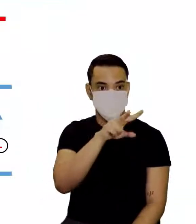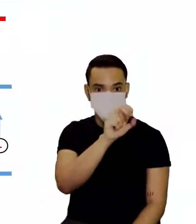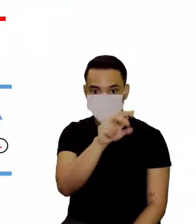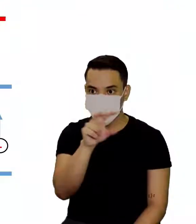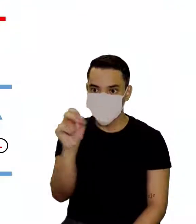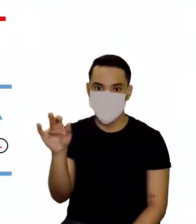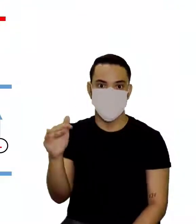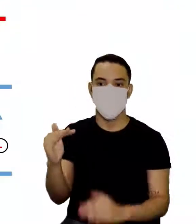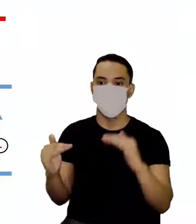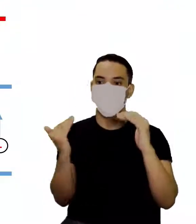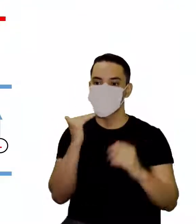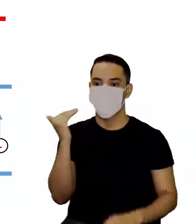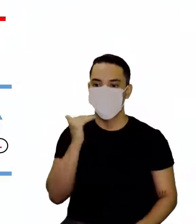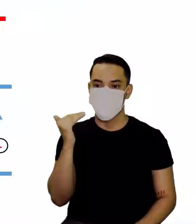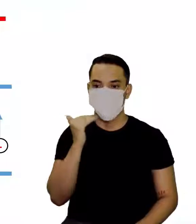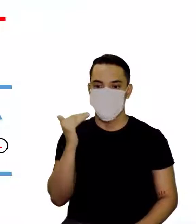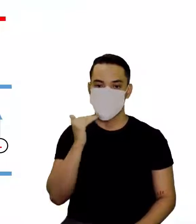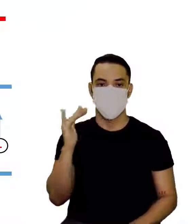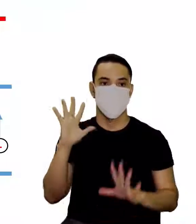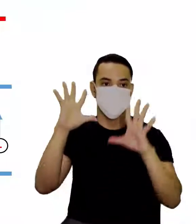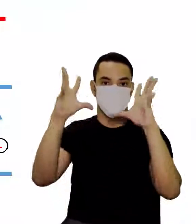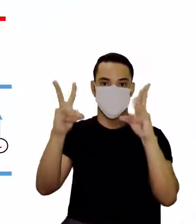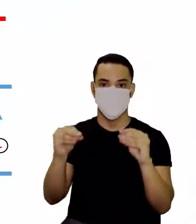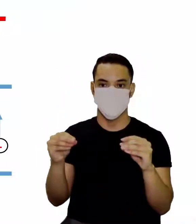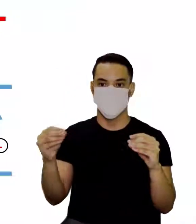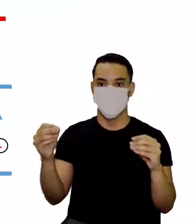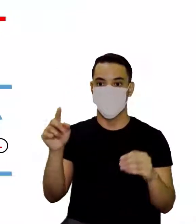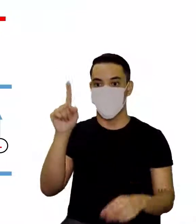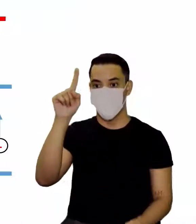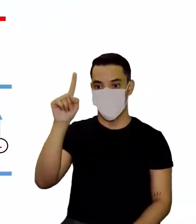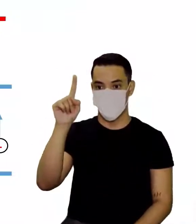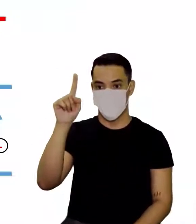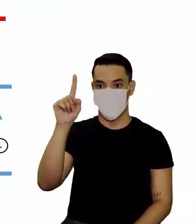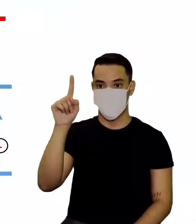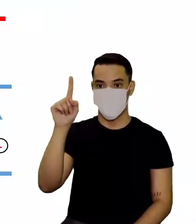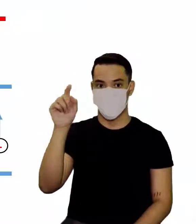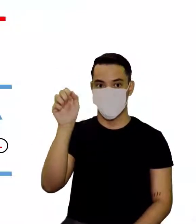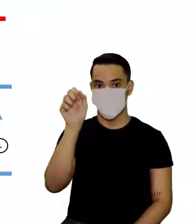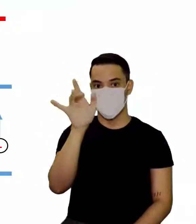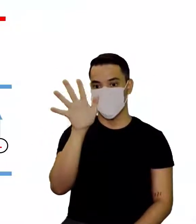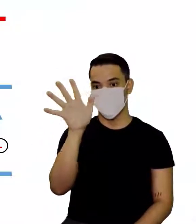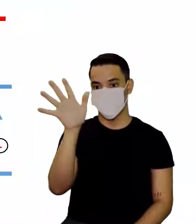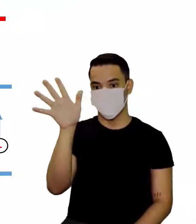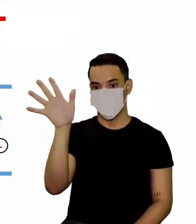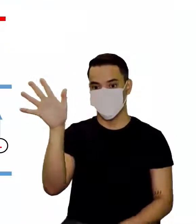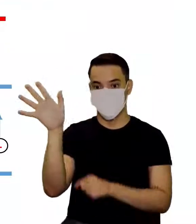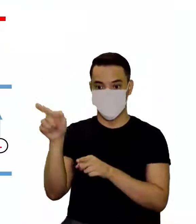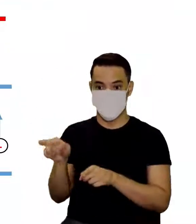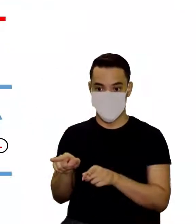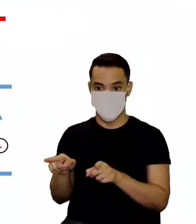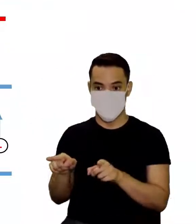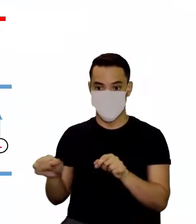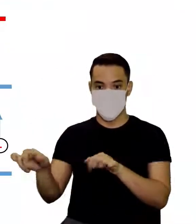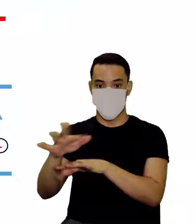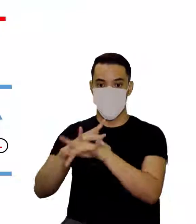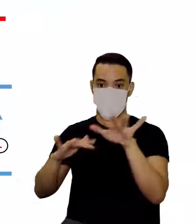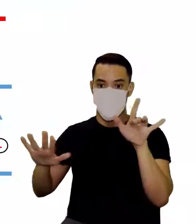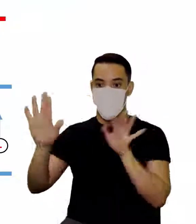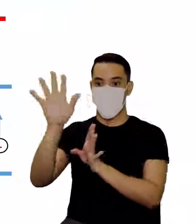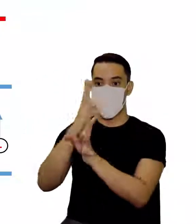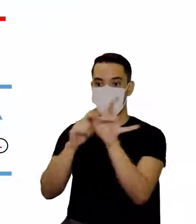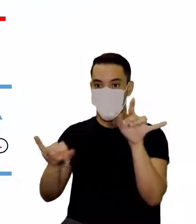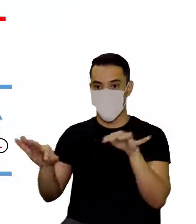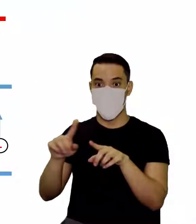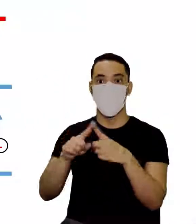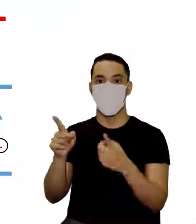totalmente desordenado, indo em todas as direções. Eu criei um campo elétrico vai ordenar e essas cargas vão